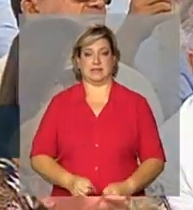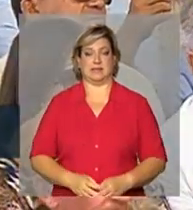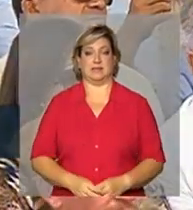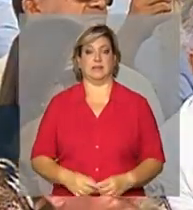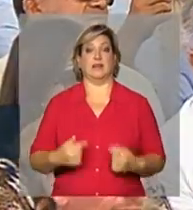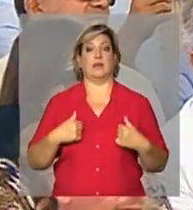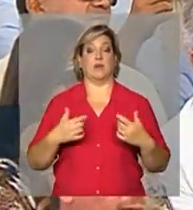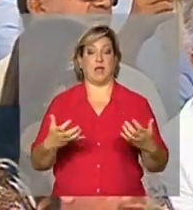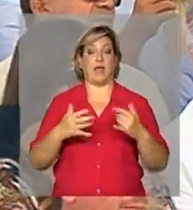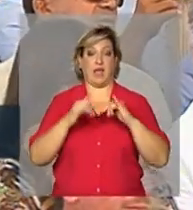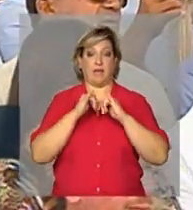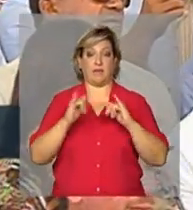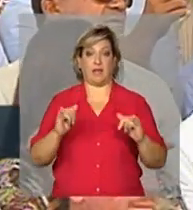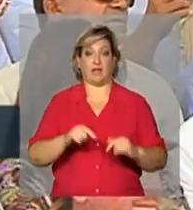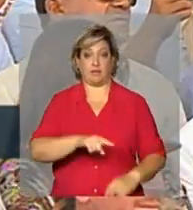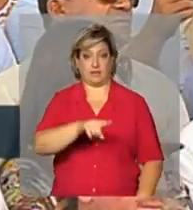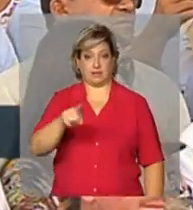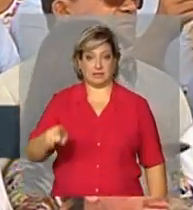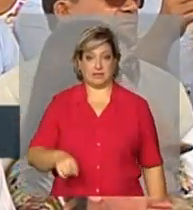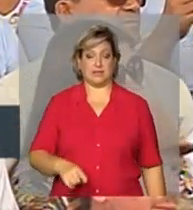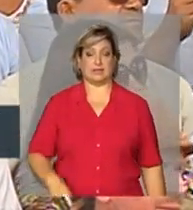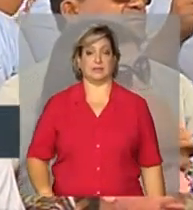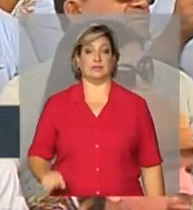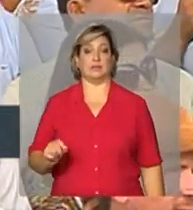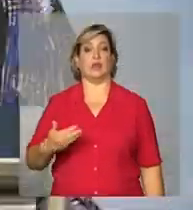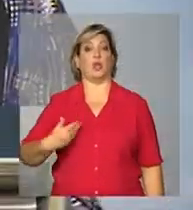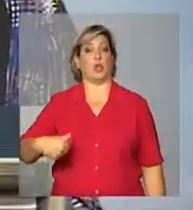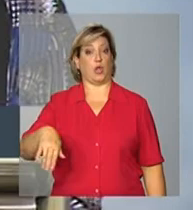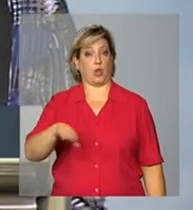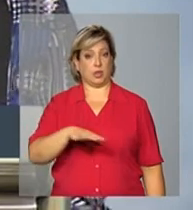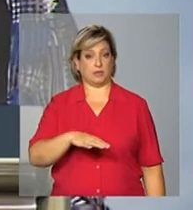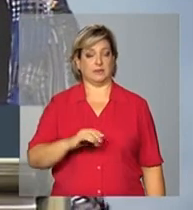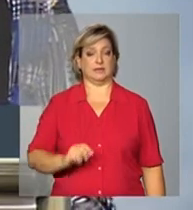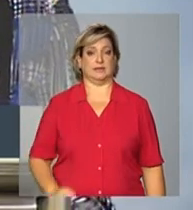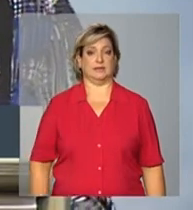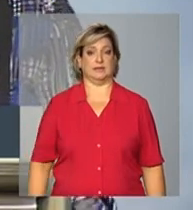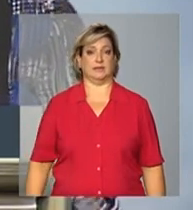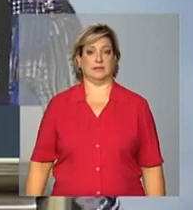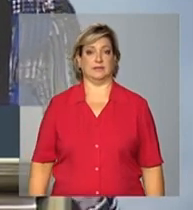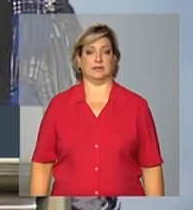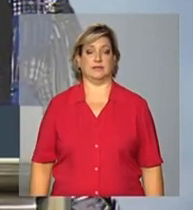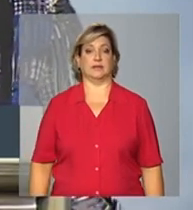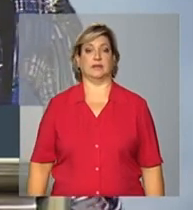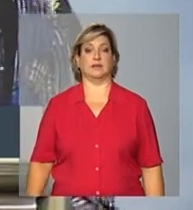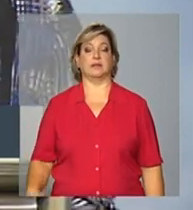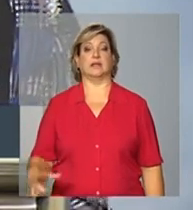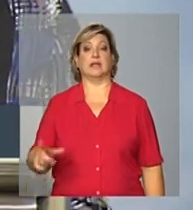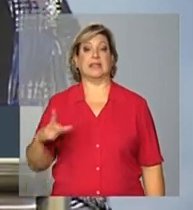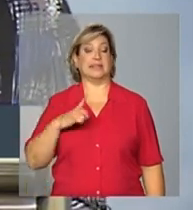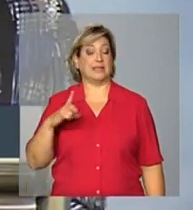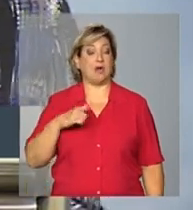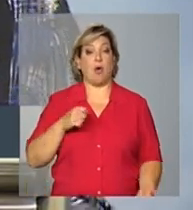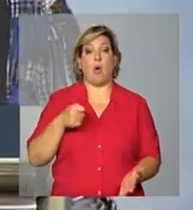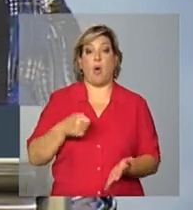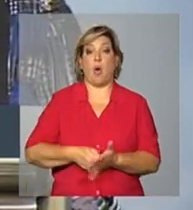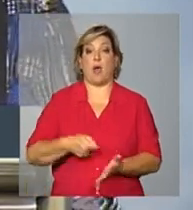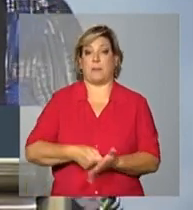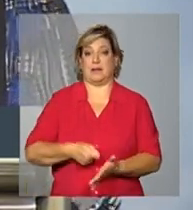Eu quero dizer para vocês que nós temos por